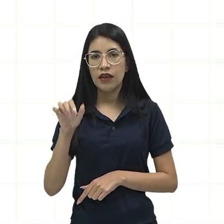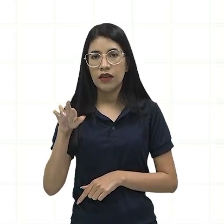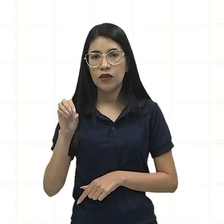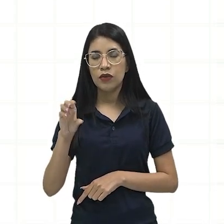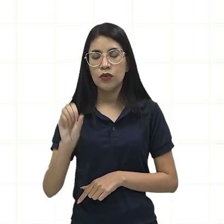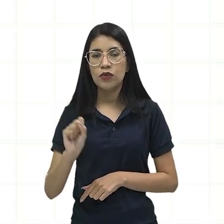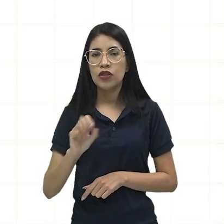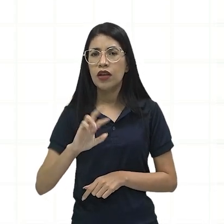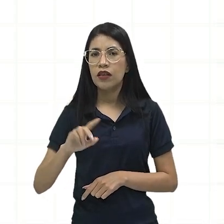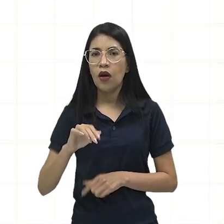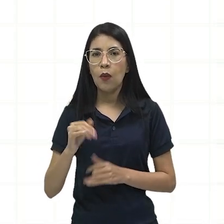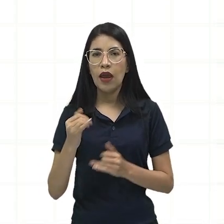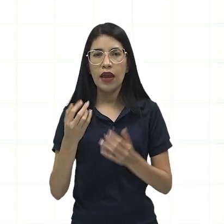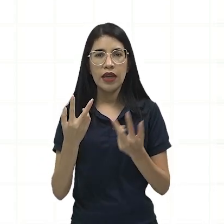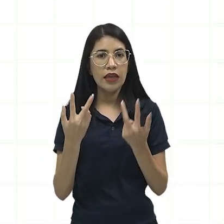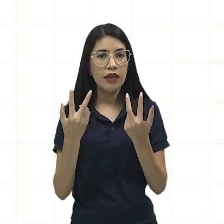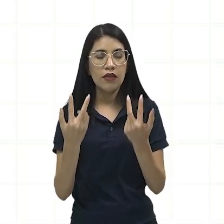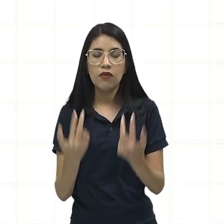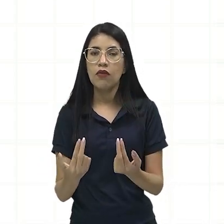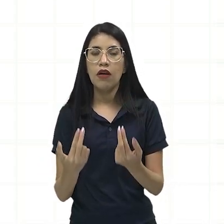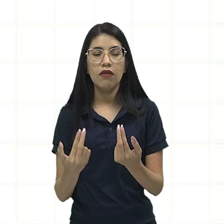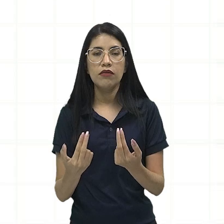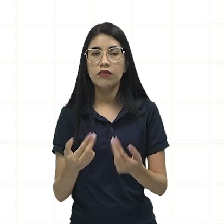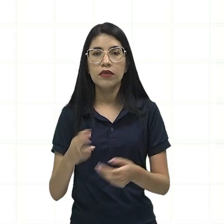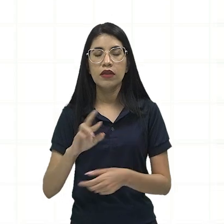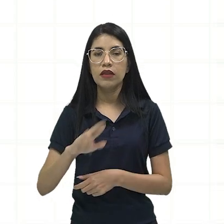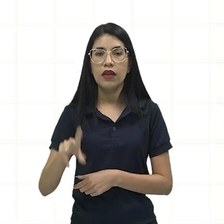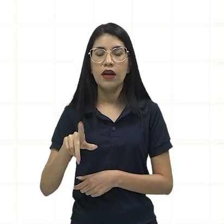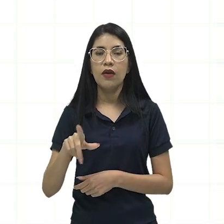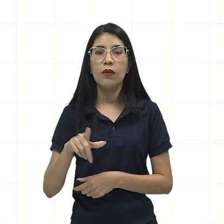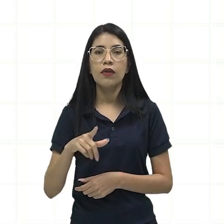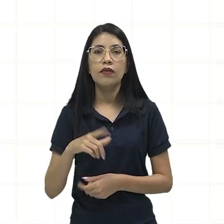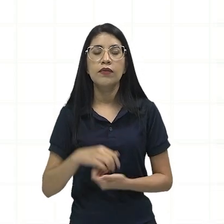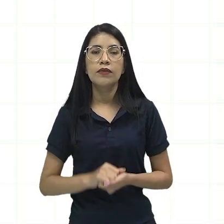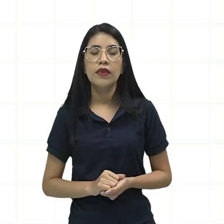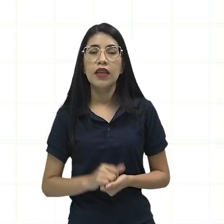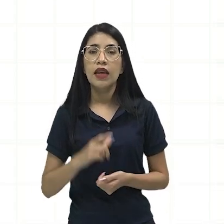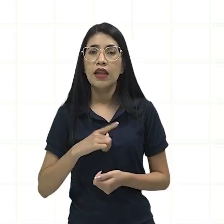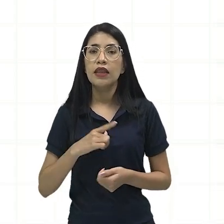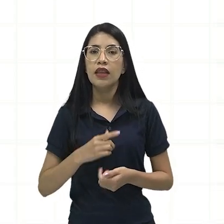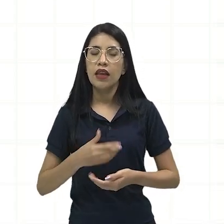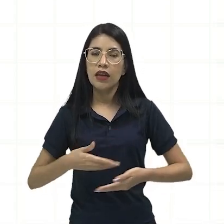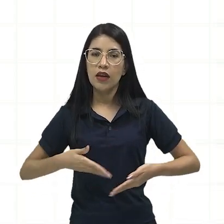são idênticos, viu? Eles são do mesmo parto, eles são da